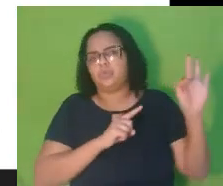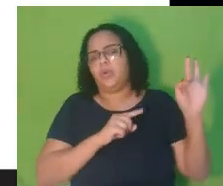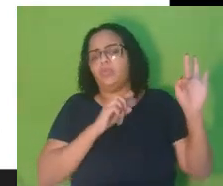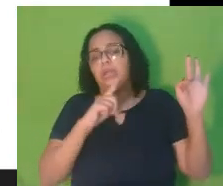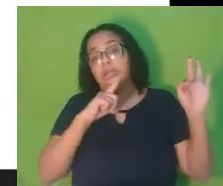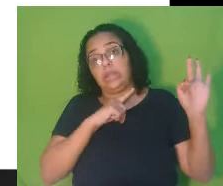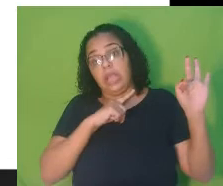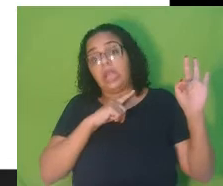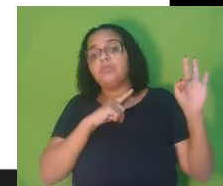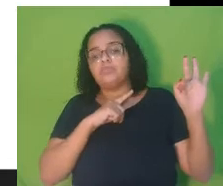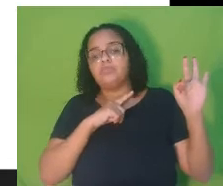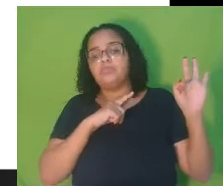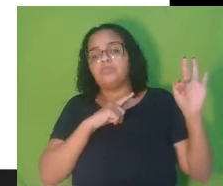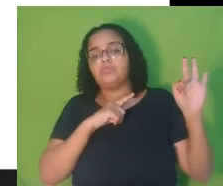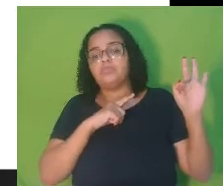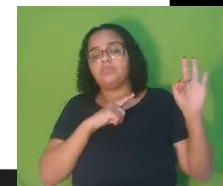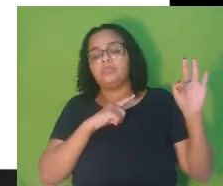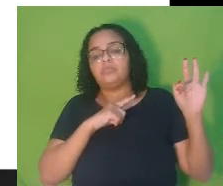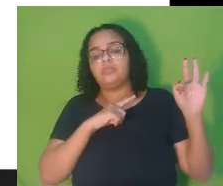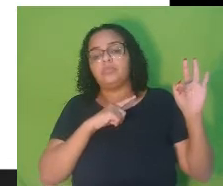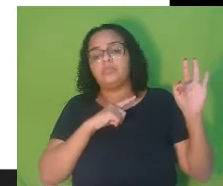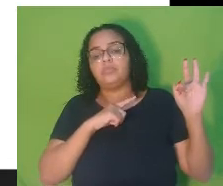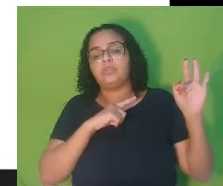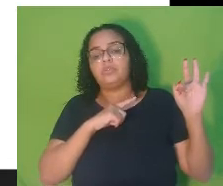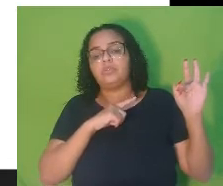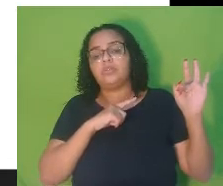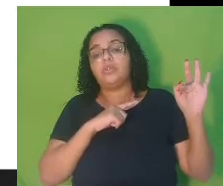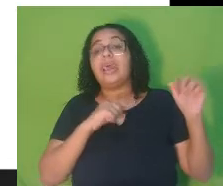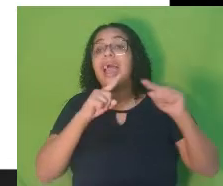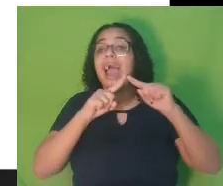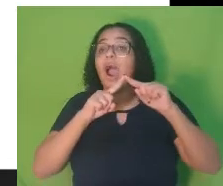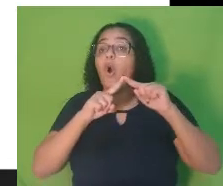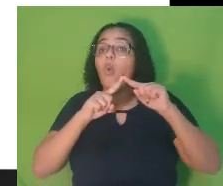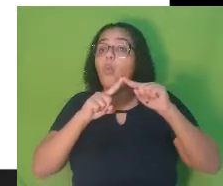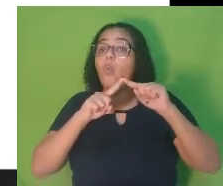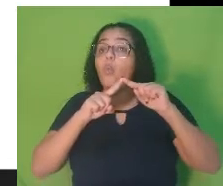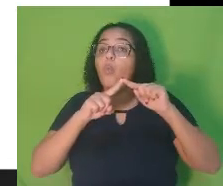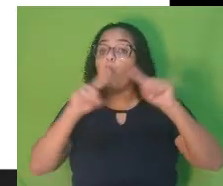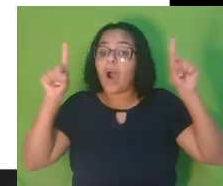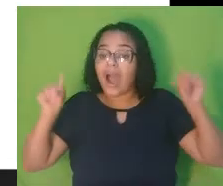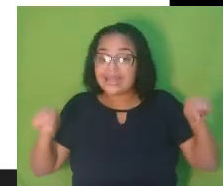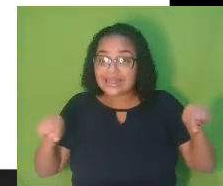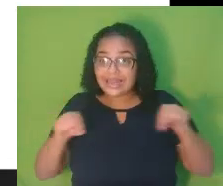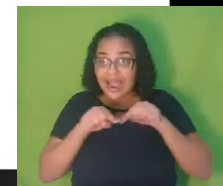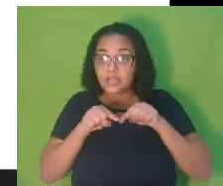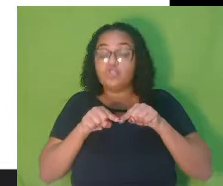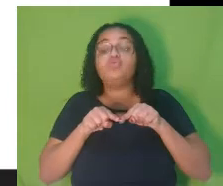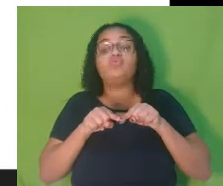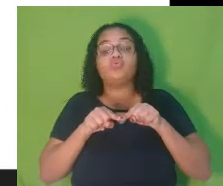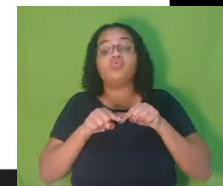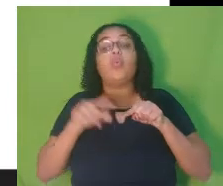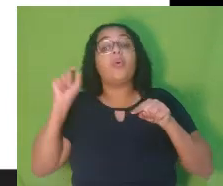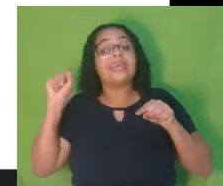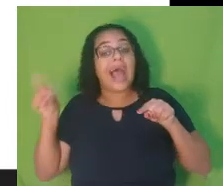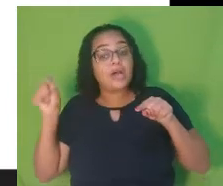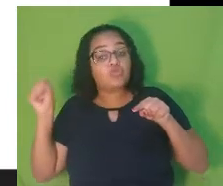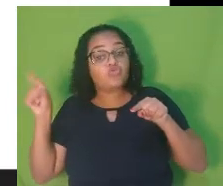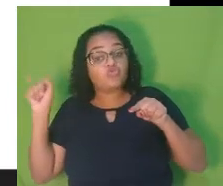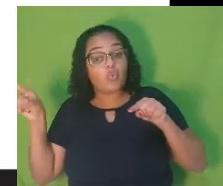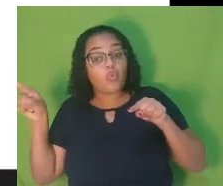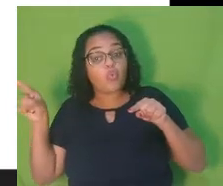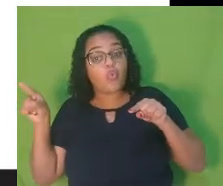tem o gráfico da função quadrática, em azul o